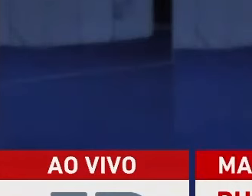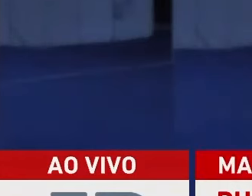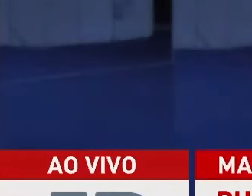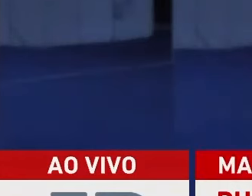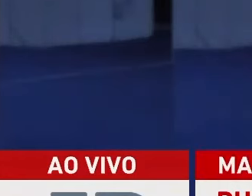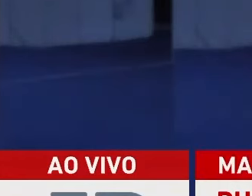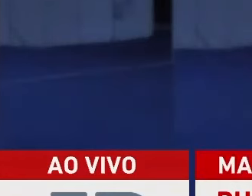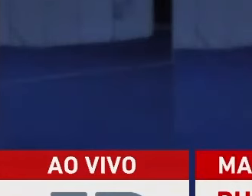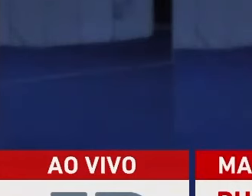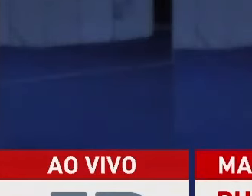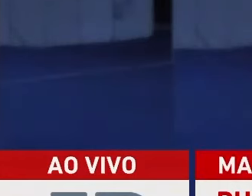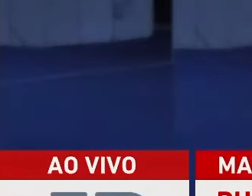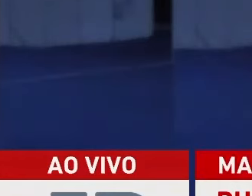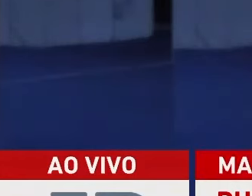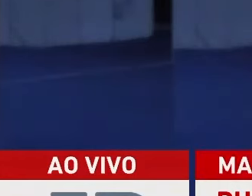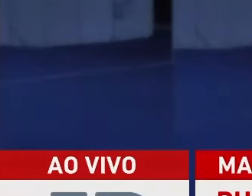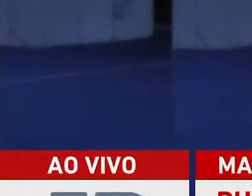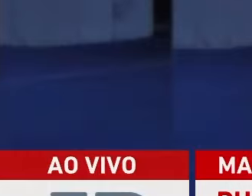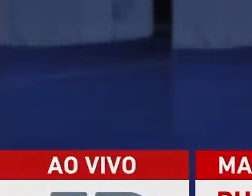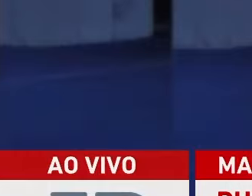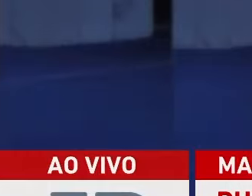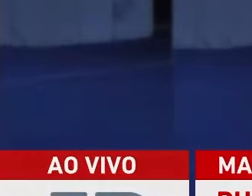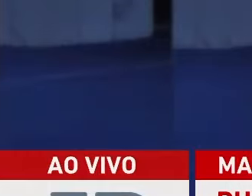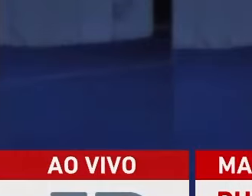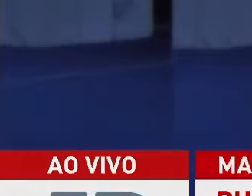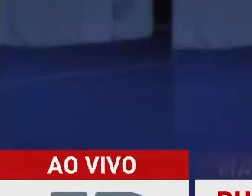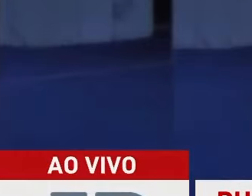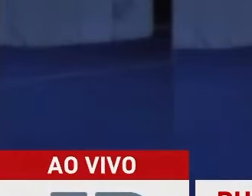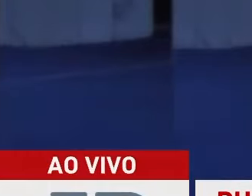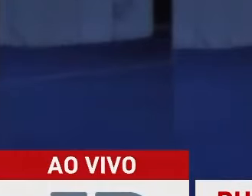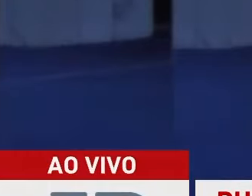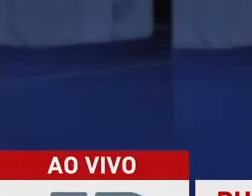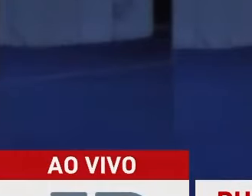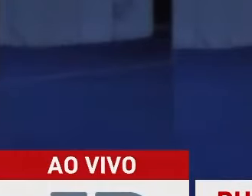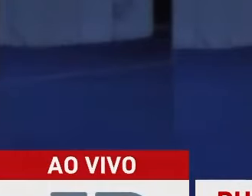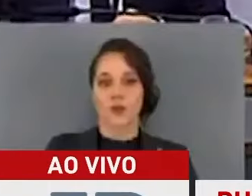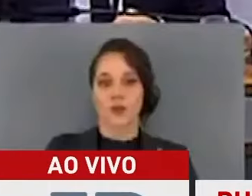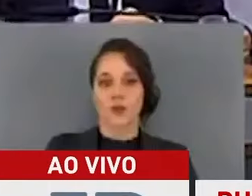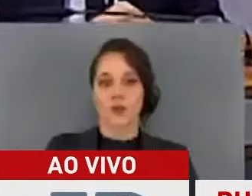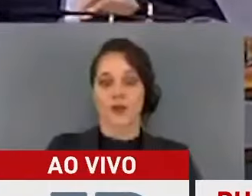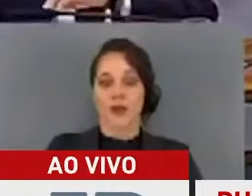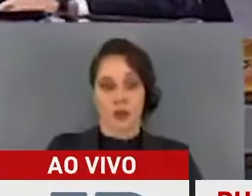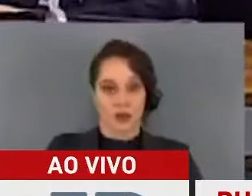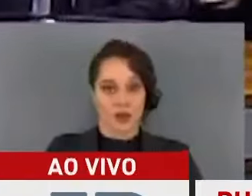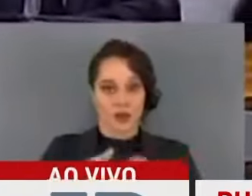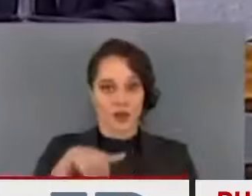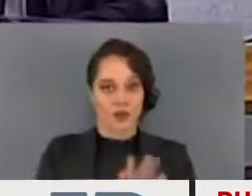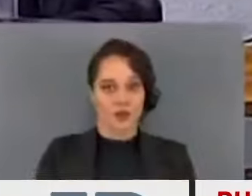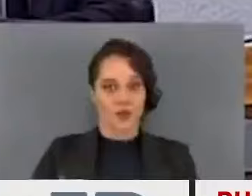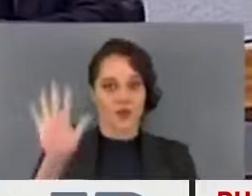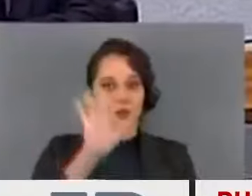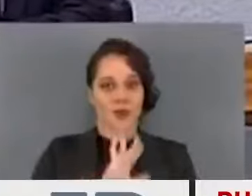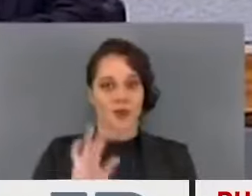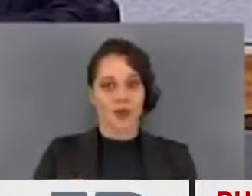nesta quinta-feira para poder prestar alguns esclarecimentos. O senador Humberto Costa chegou a questionar Celso Amorim qual seria